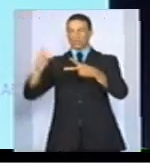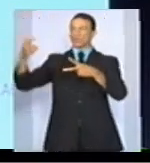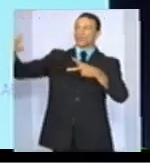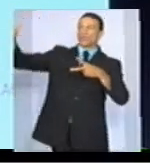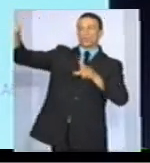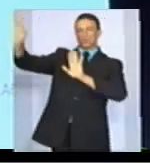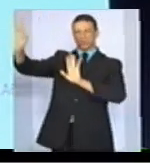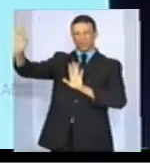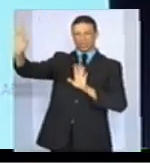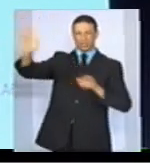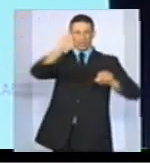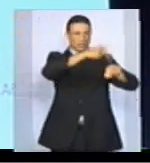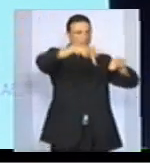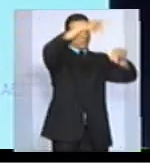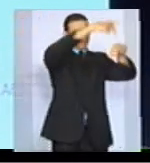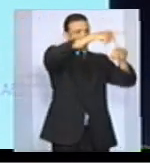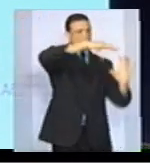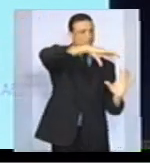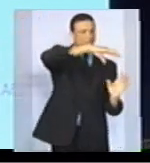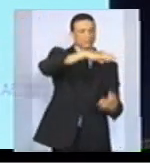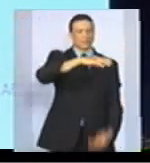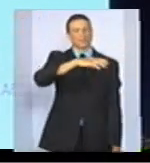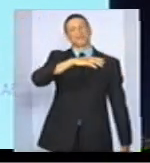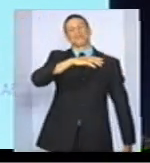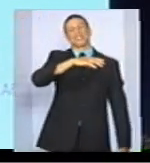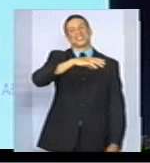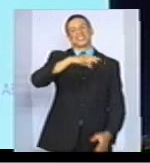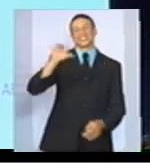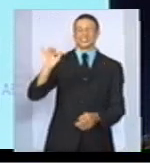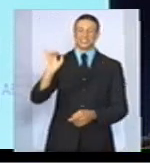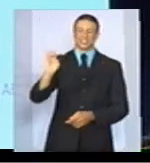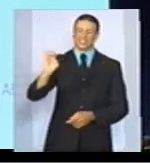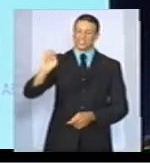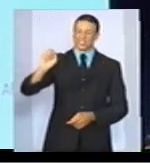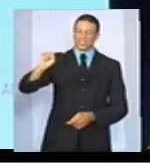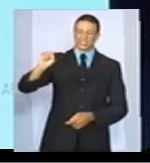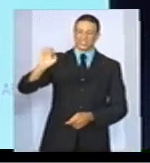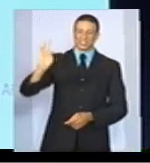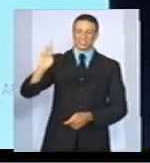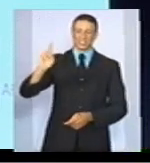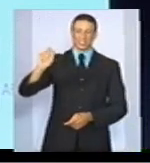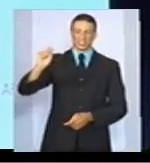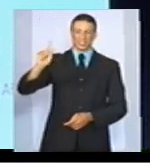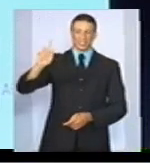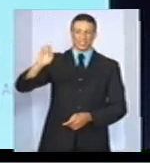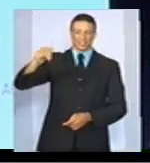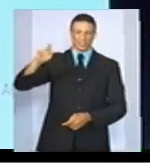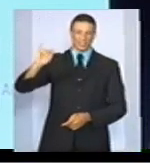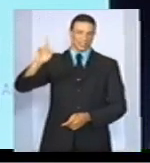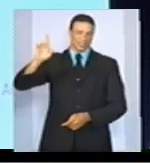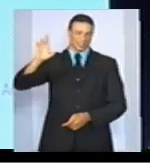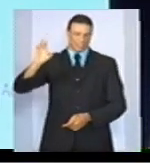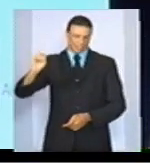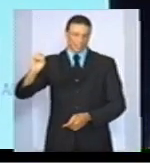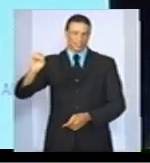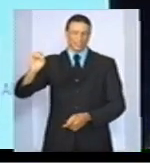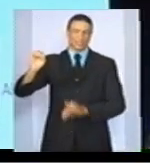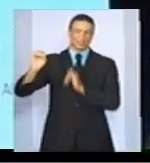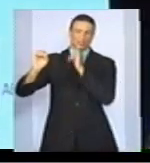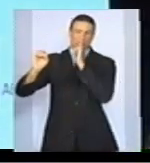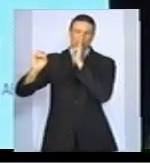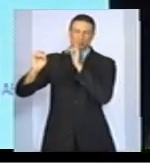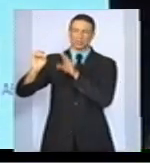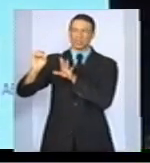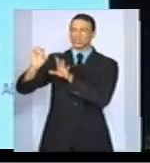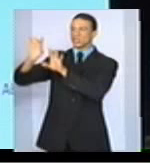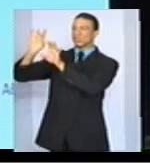tem importante que não se confunda canais internacionais com canais estrangeiros os canais tradicionais são formatados especialmente para uma